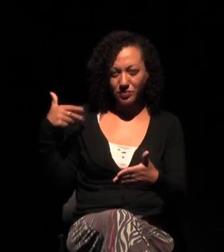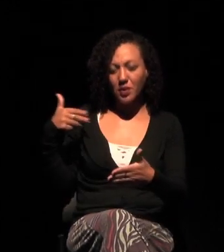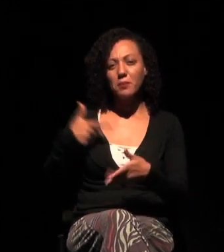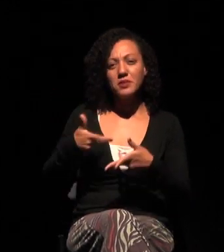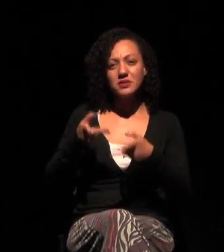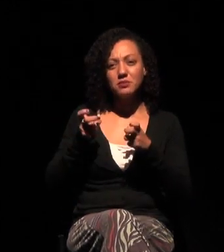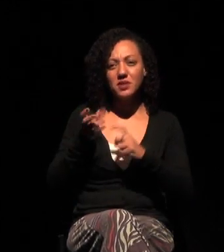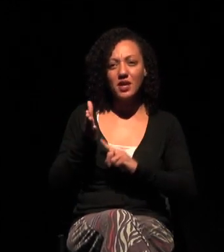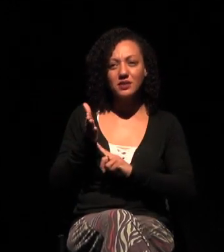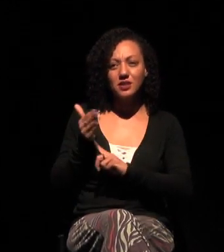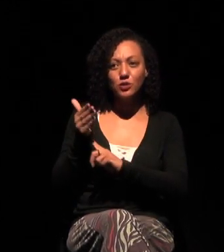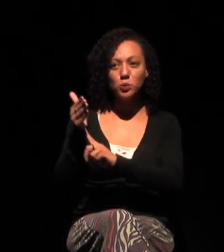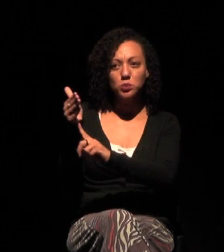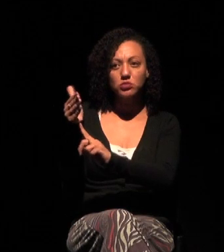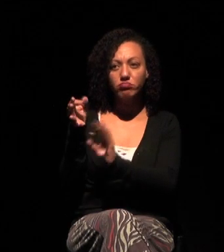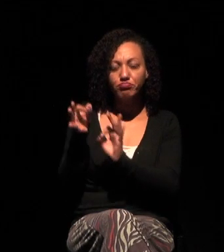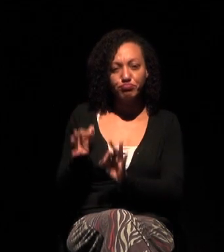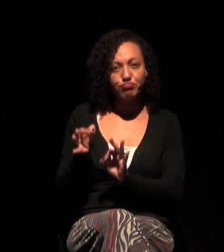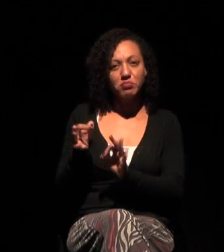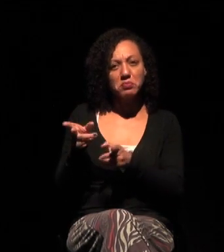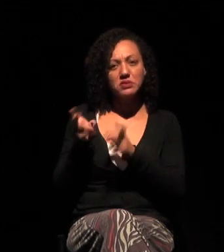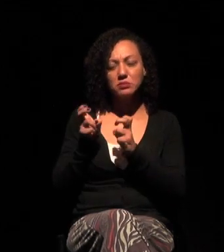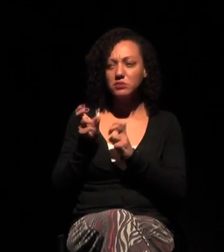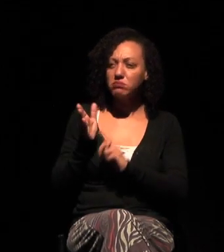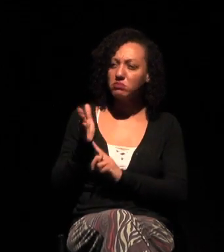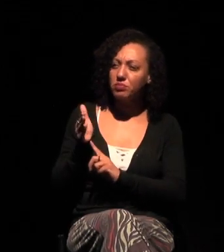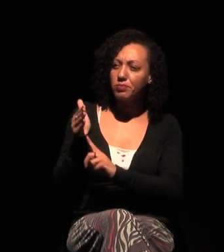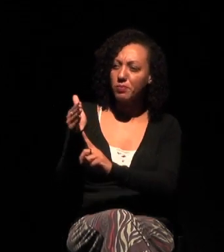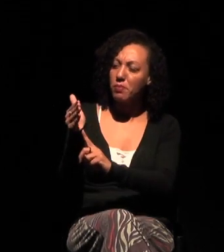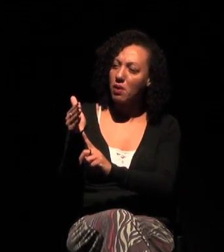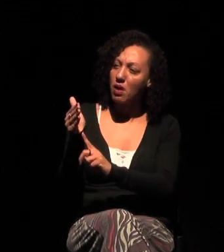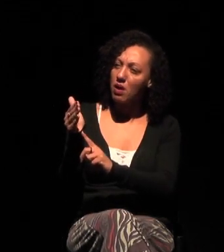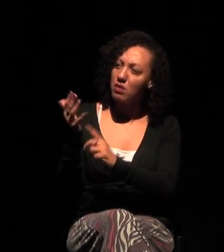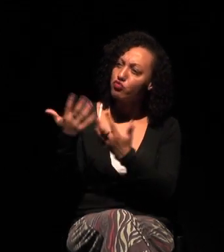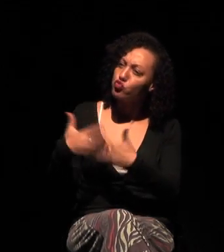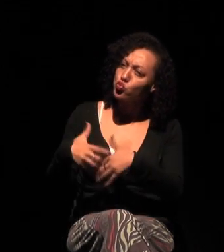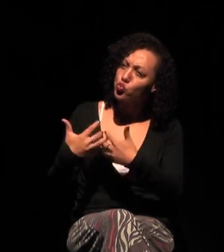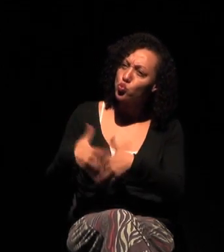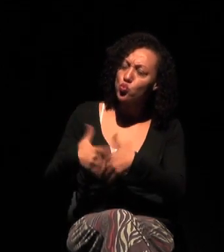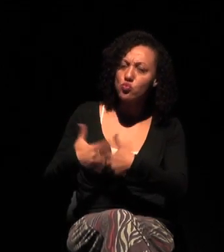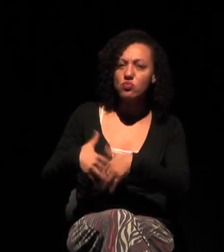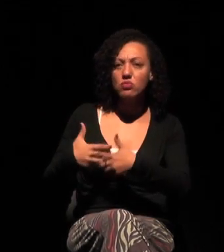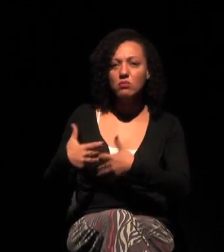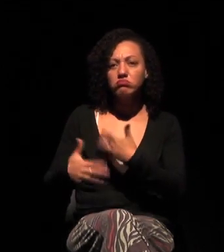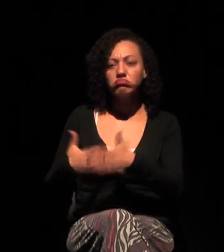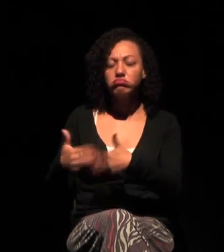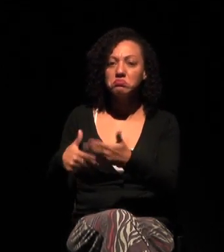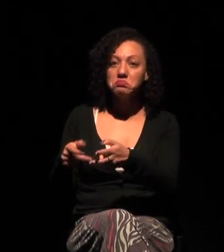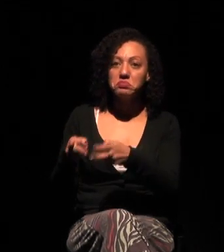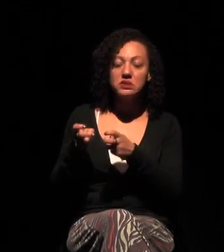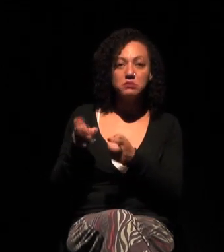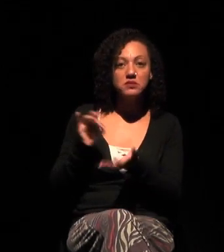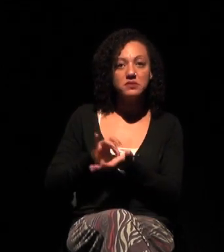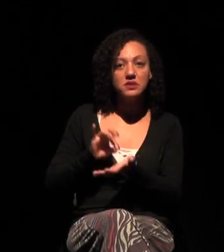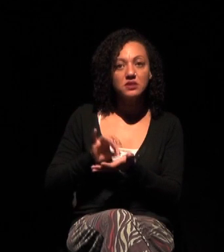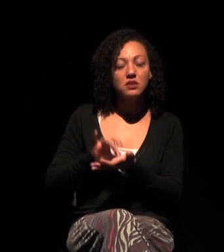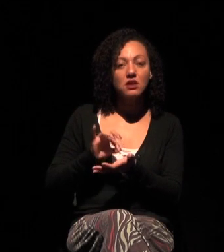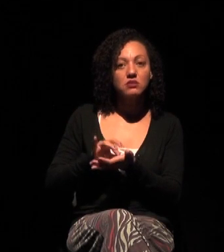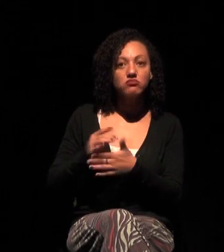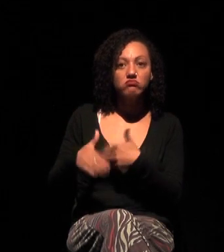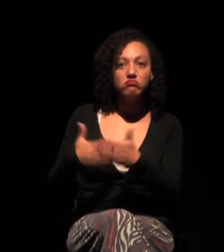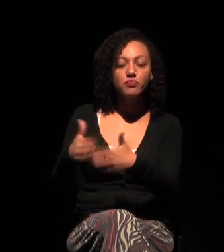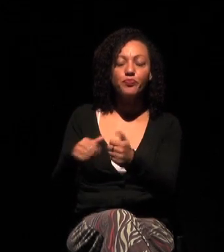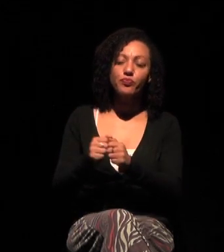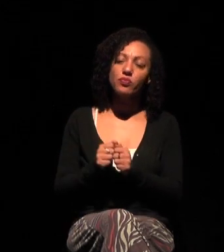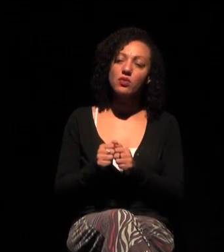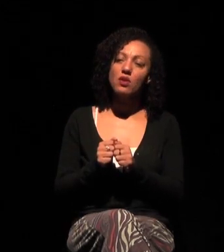está realmente dando certo né estava começando a funcionar e as coisas estavam começando a realmente tem aplicação então